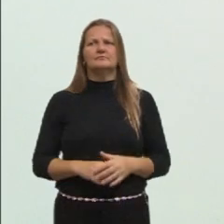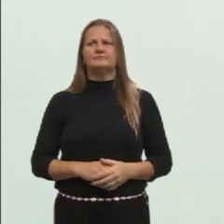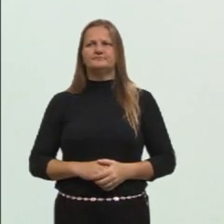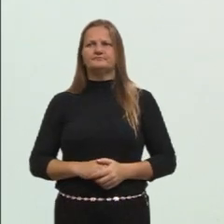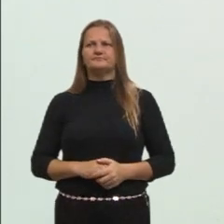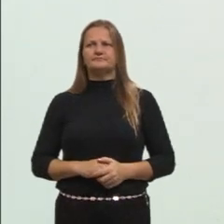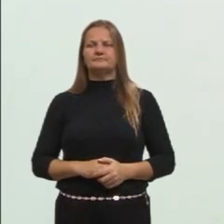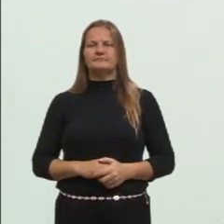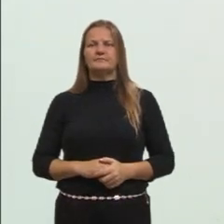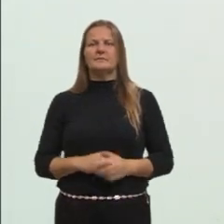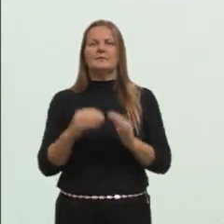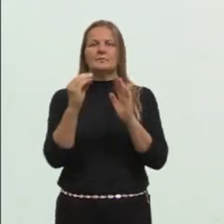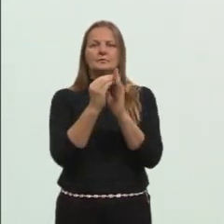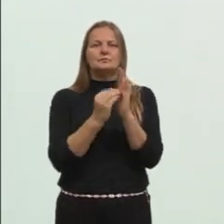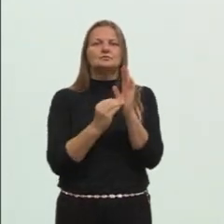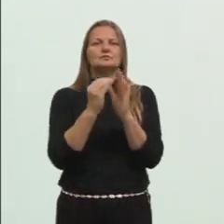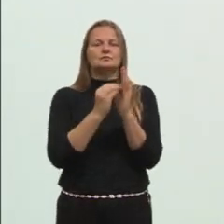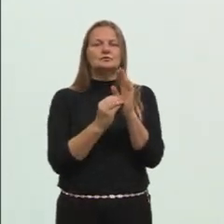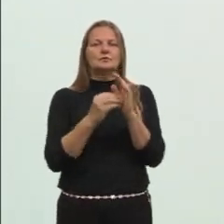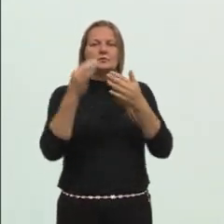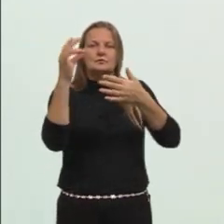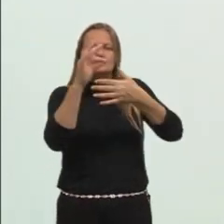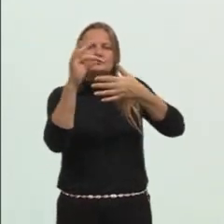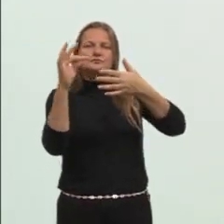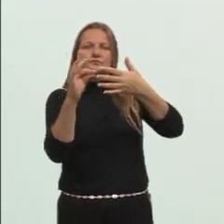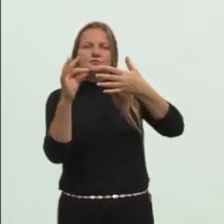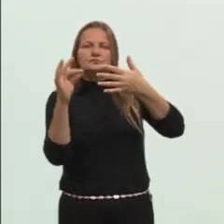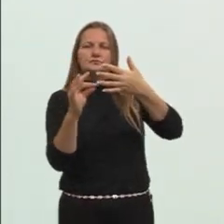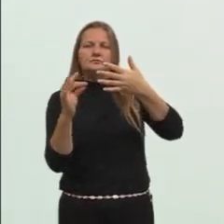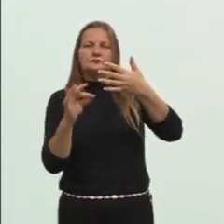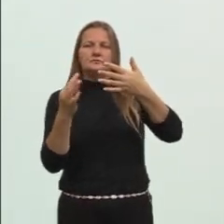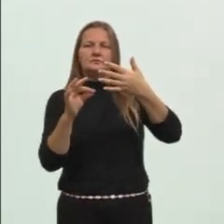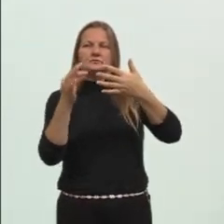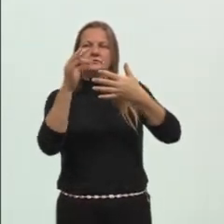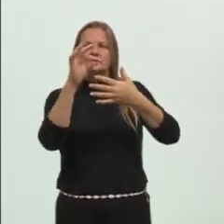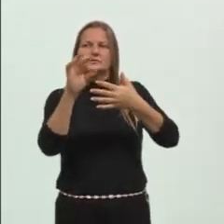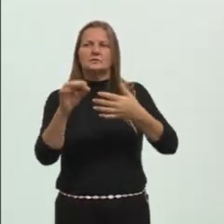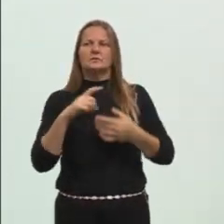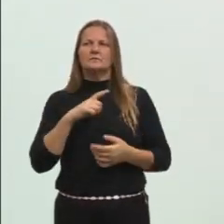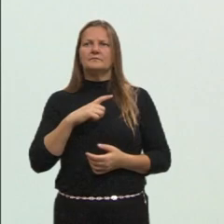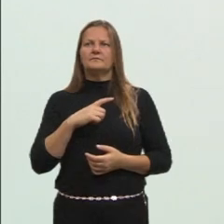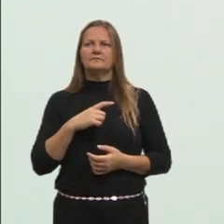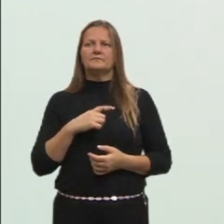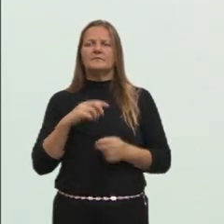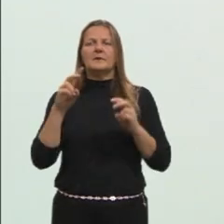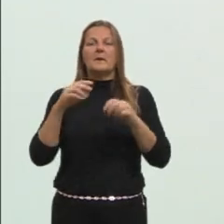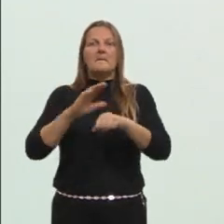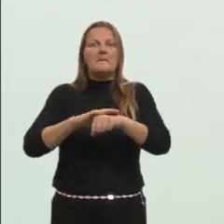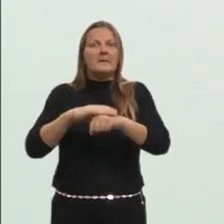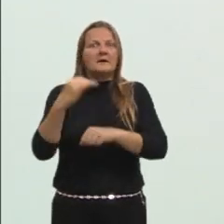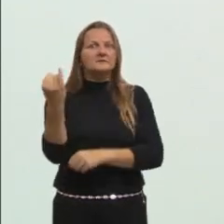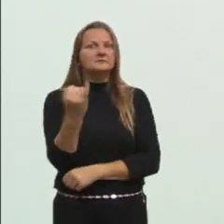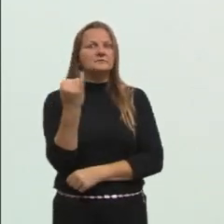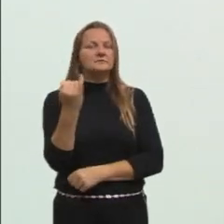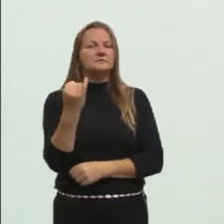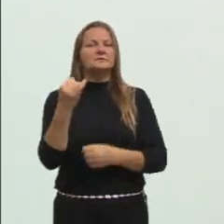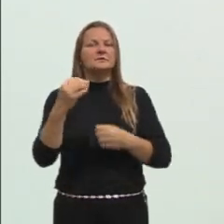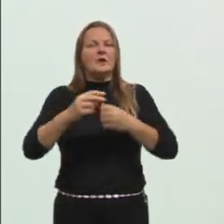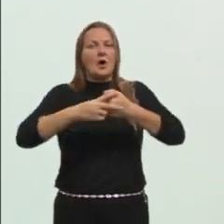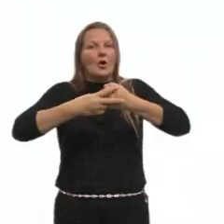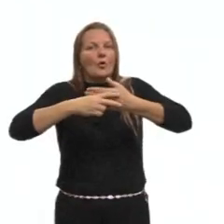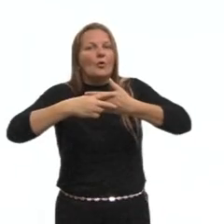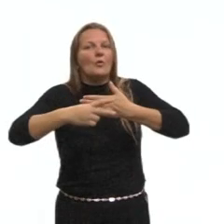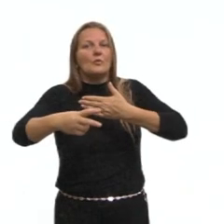muita coisa se dizer né muita é um universo assim a se falar Então essas são as principais consequências